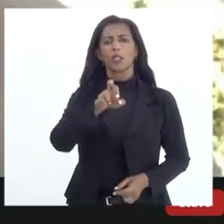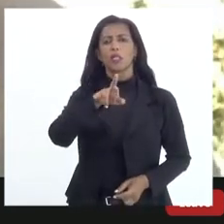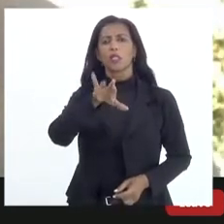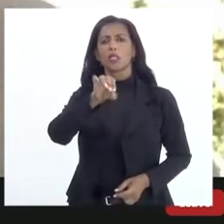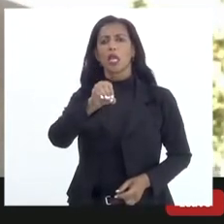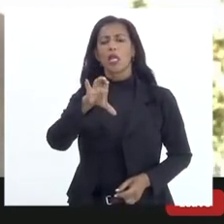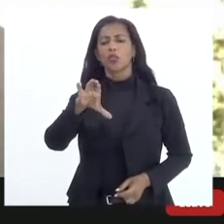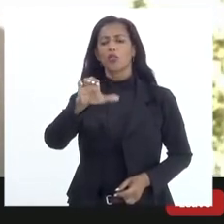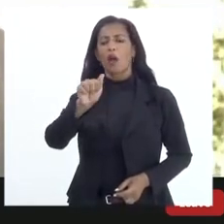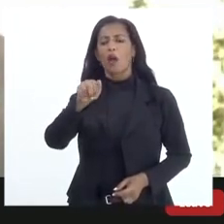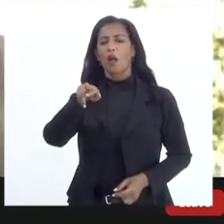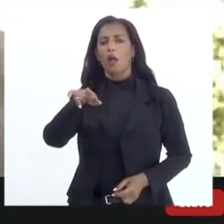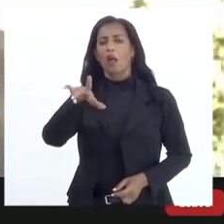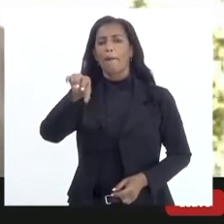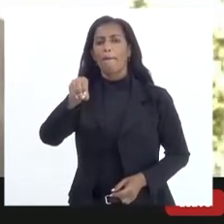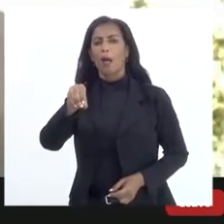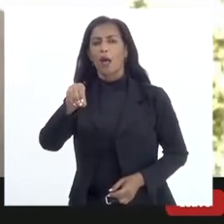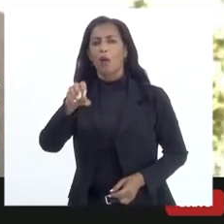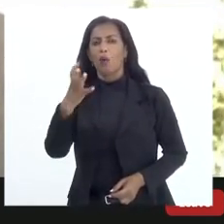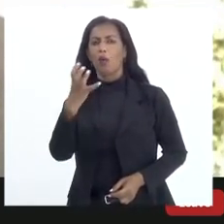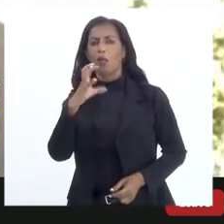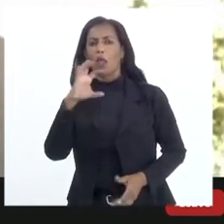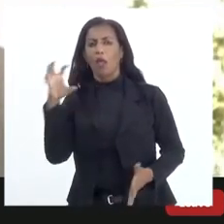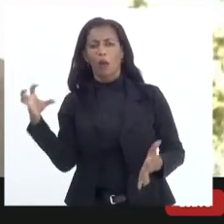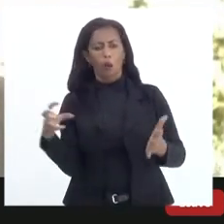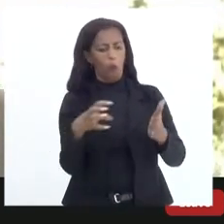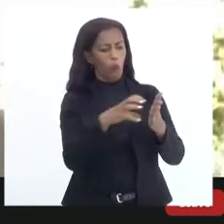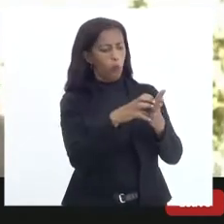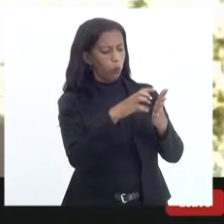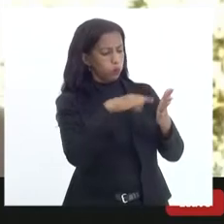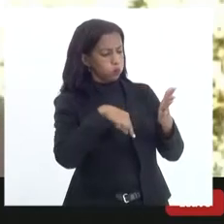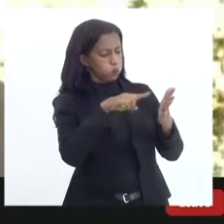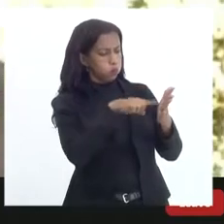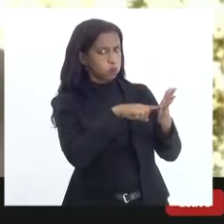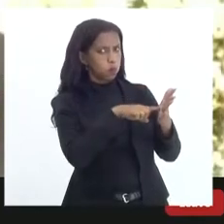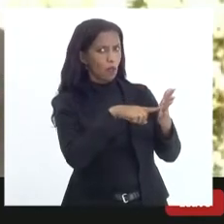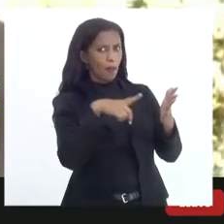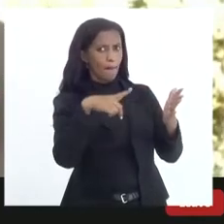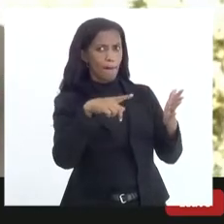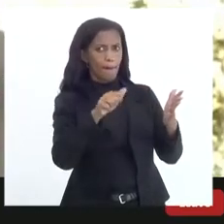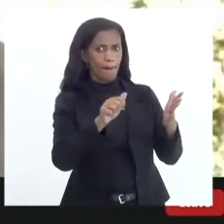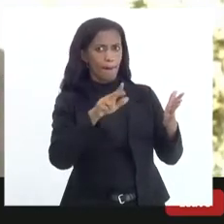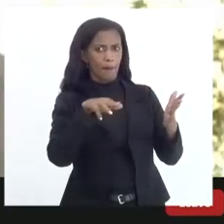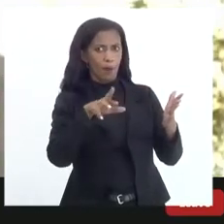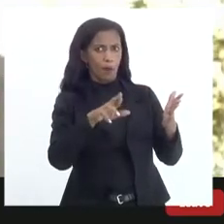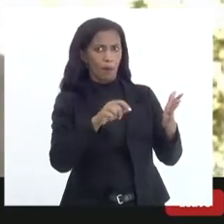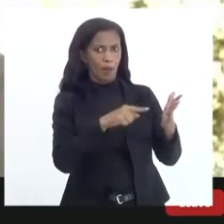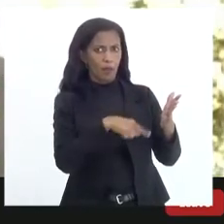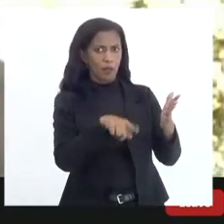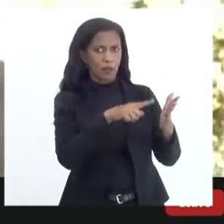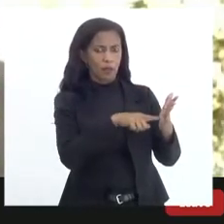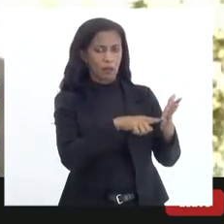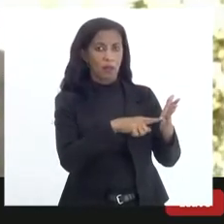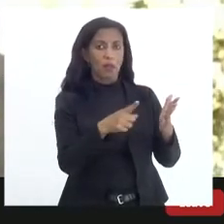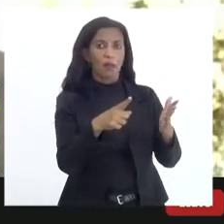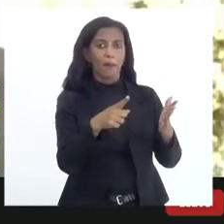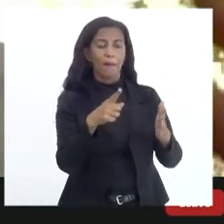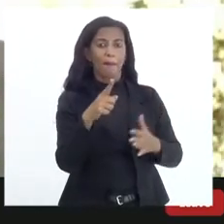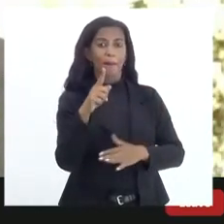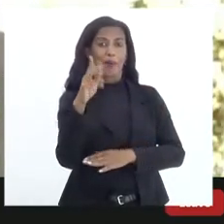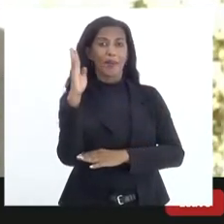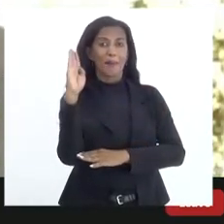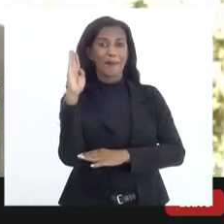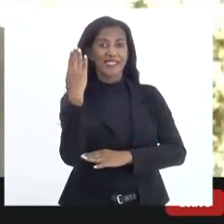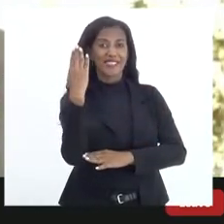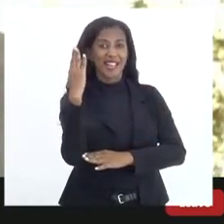mudar o símbolo da Fundação Cultural Palmares, porque representa o Machado de Xangô. Ele abriu